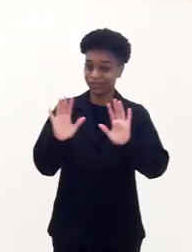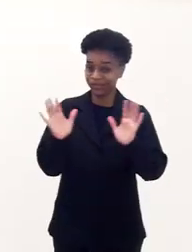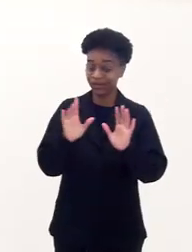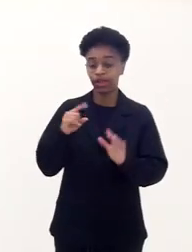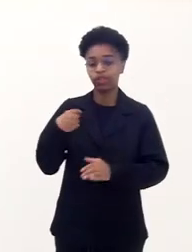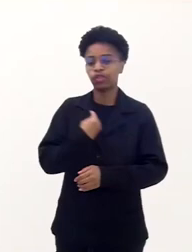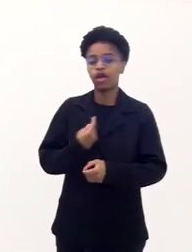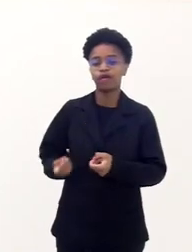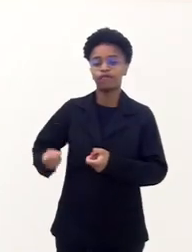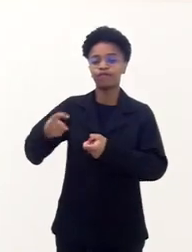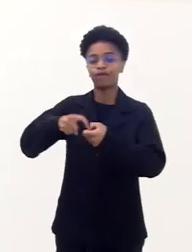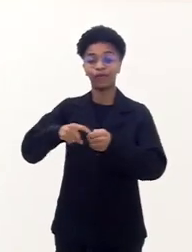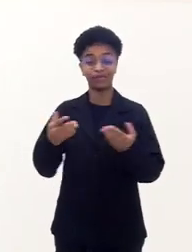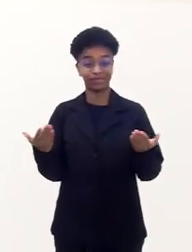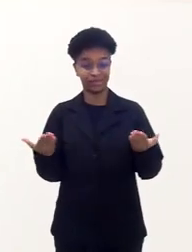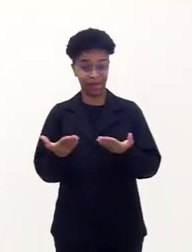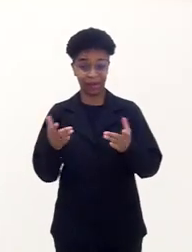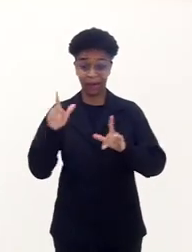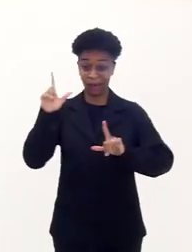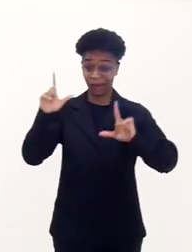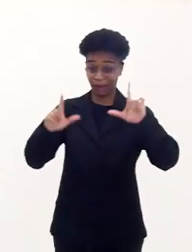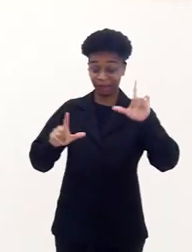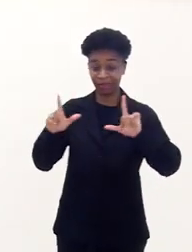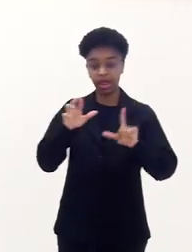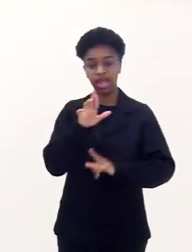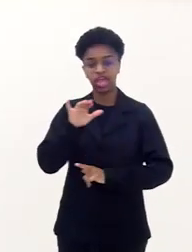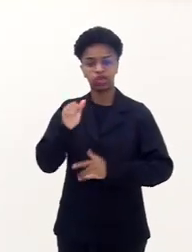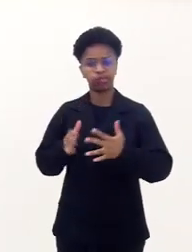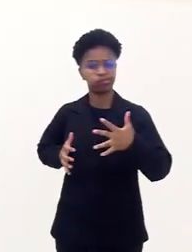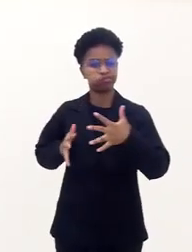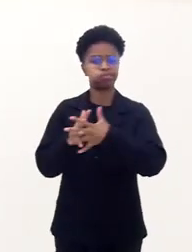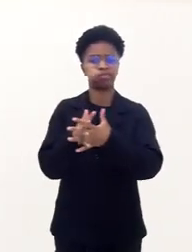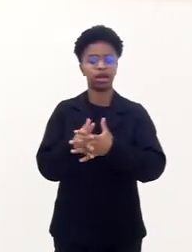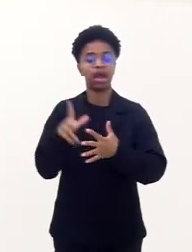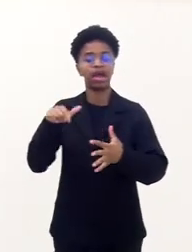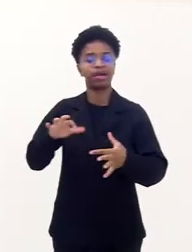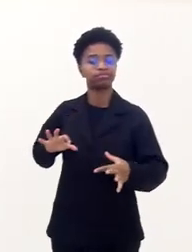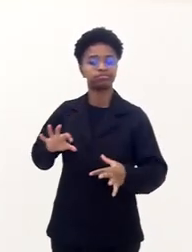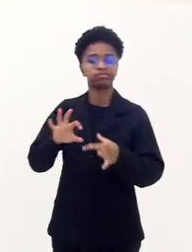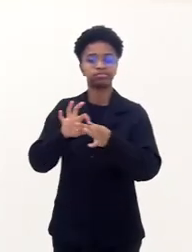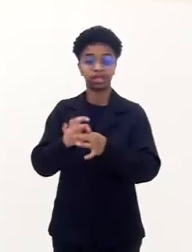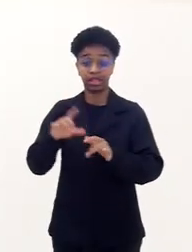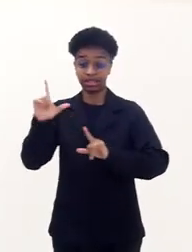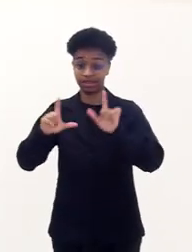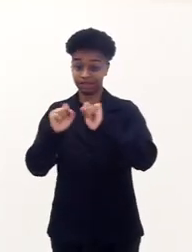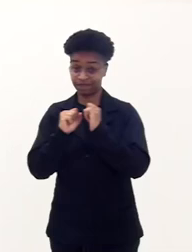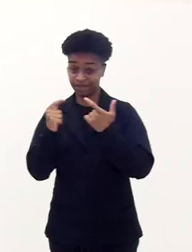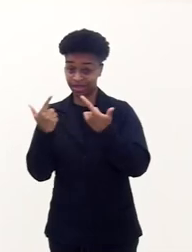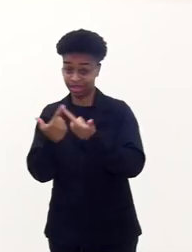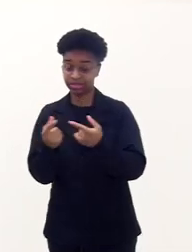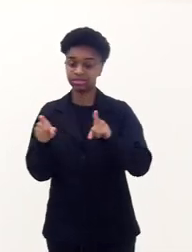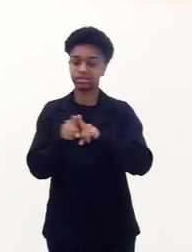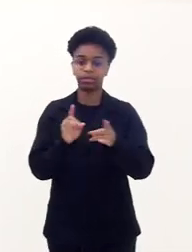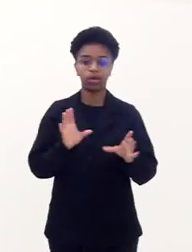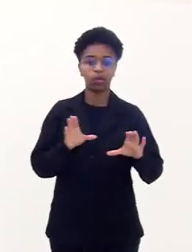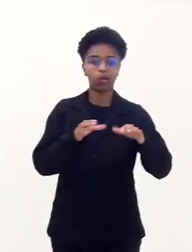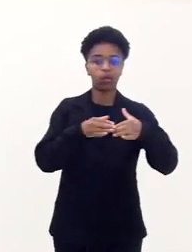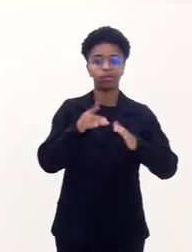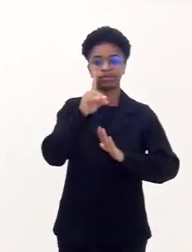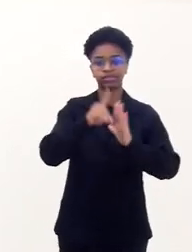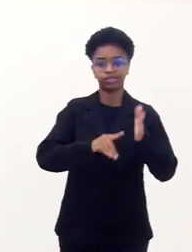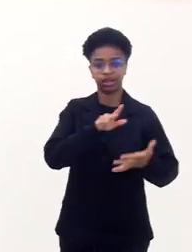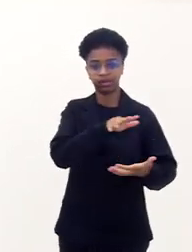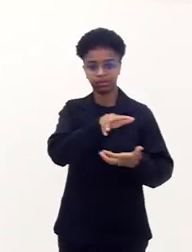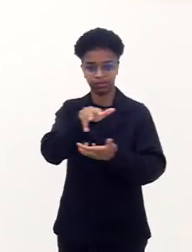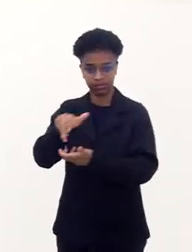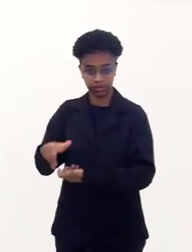Olá retornamos aqui com o nosso programa Rio sem fronteiras uma parceria da TV alérgica com a comissão de